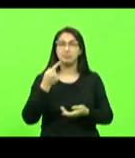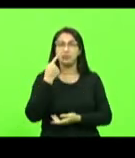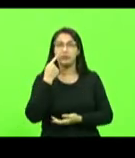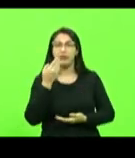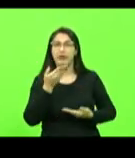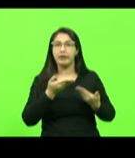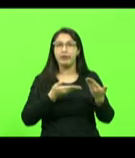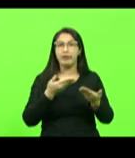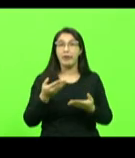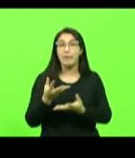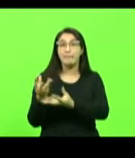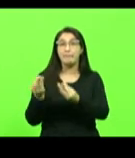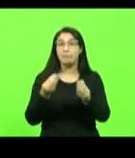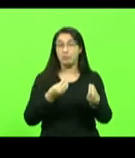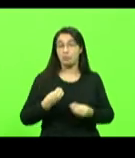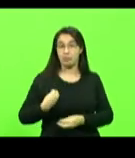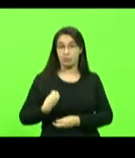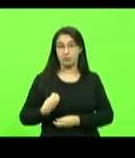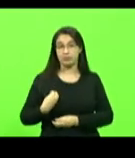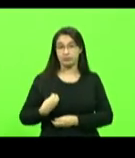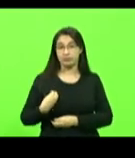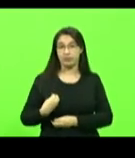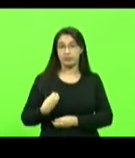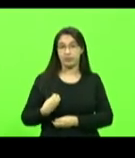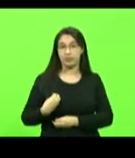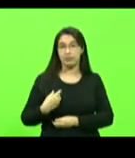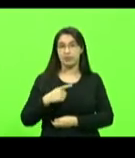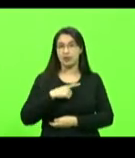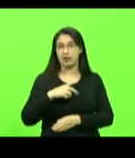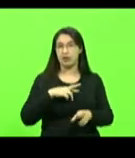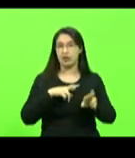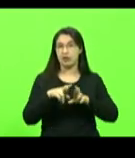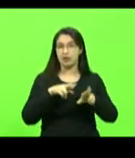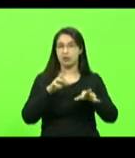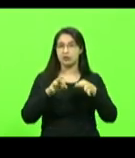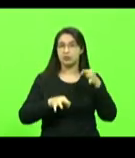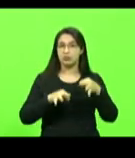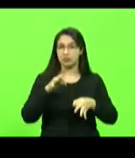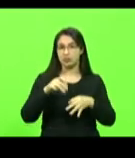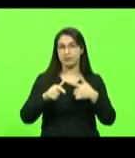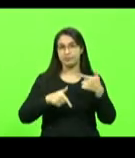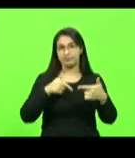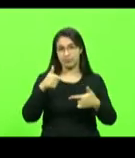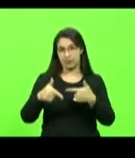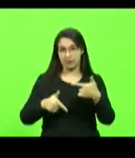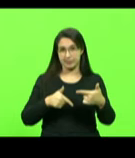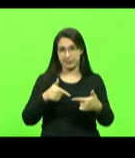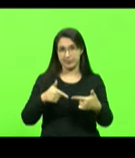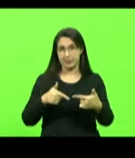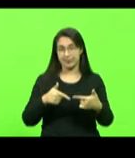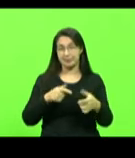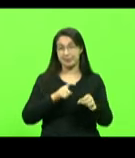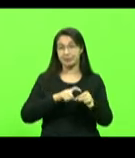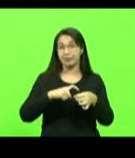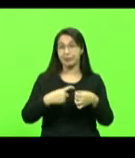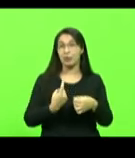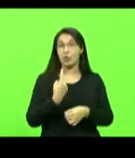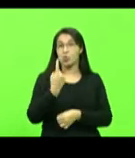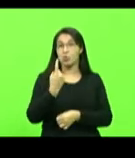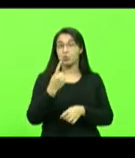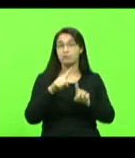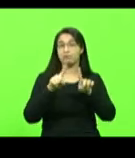quantas vidas, né, e que intensa relação com a justiça nesse trabalho. E a equipe é composta hoje por um servidor cedido